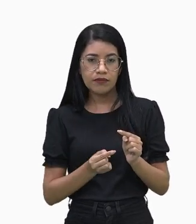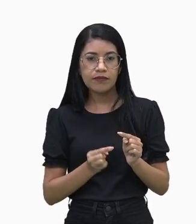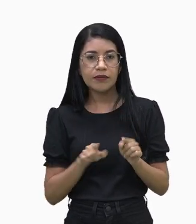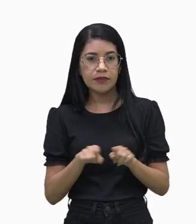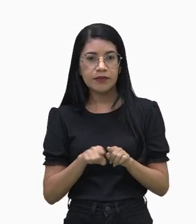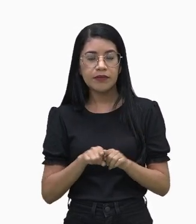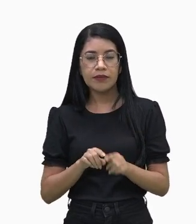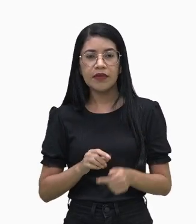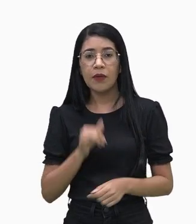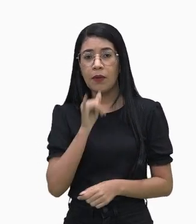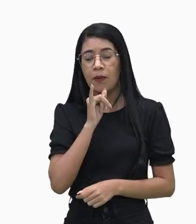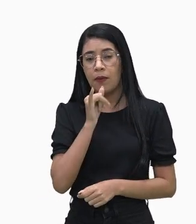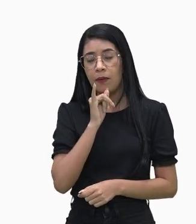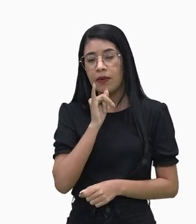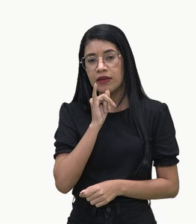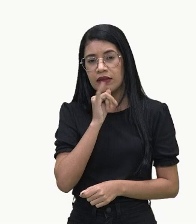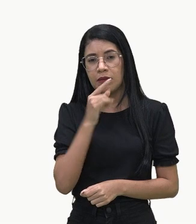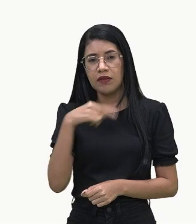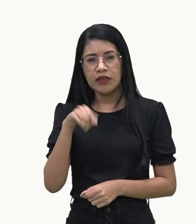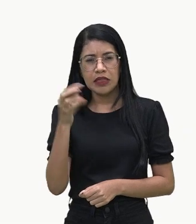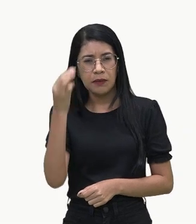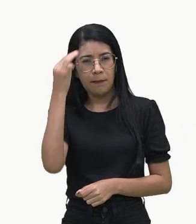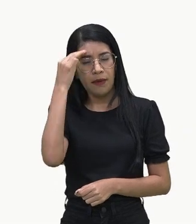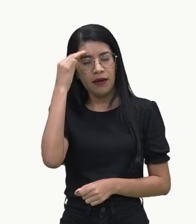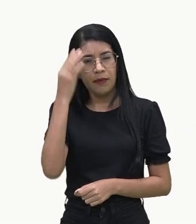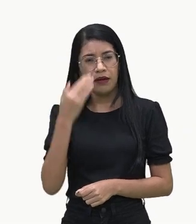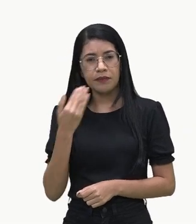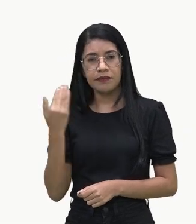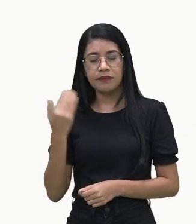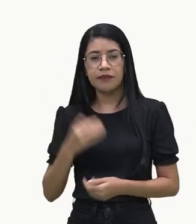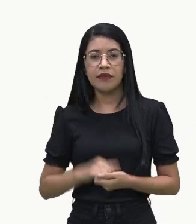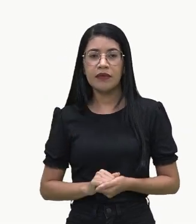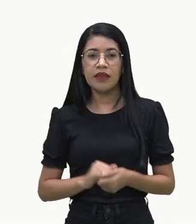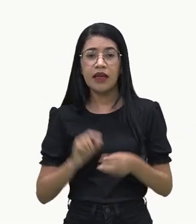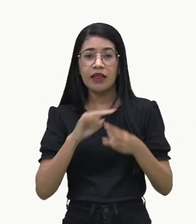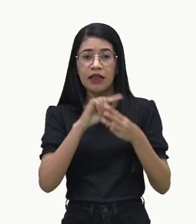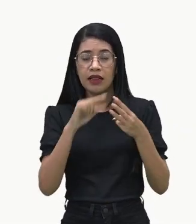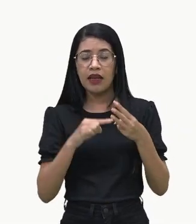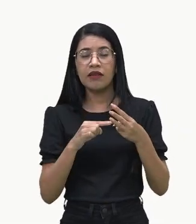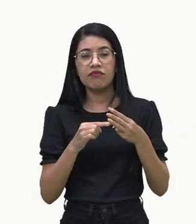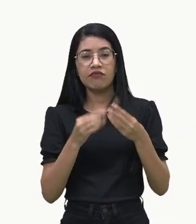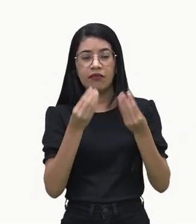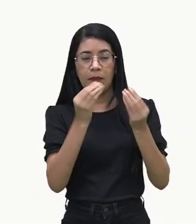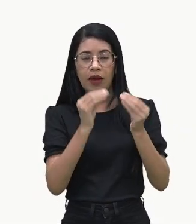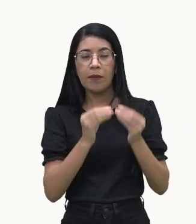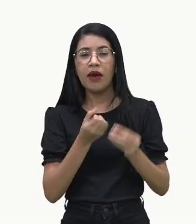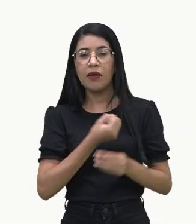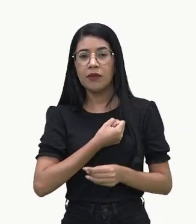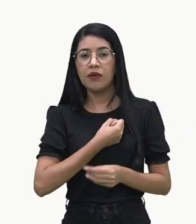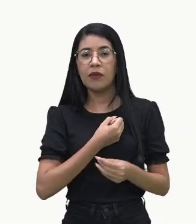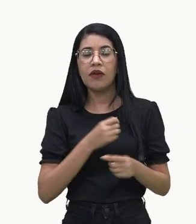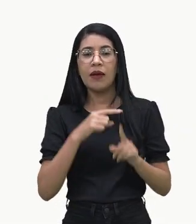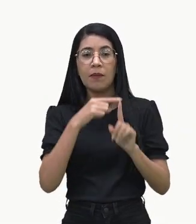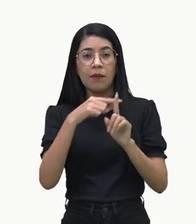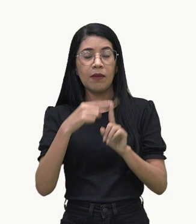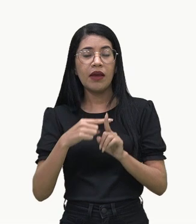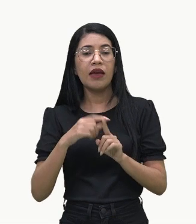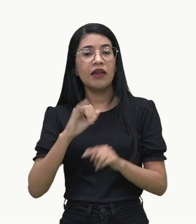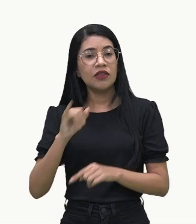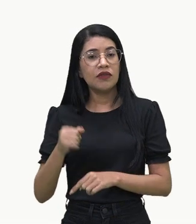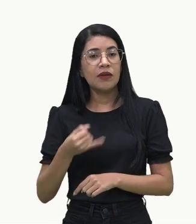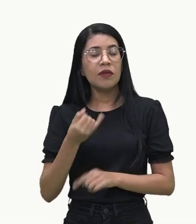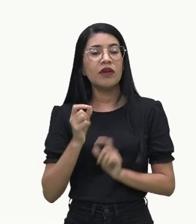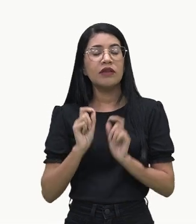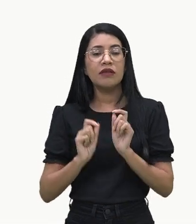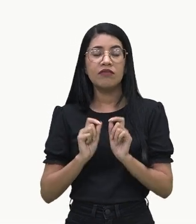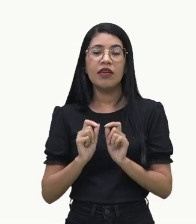lá ver o exemplo para você fixar melhor. Nós temos aí esses 3 números sendo adicionados e vamos aproveitar aqui